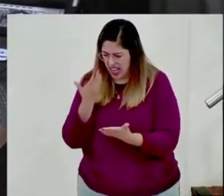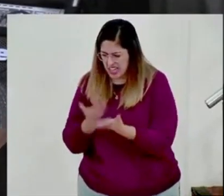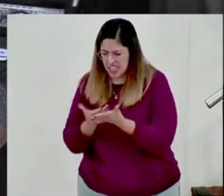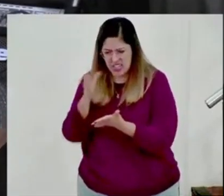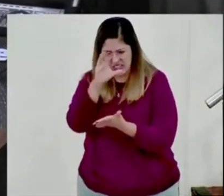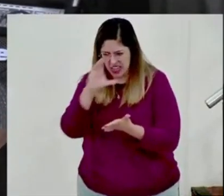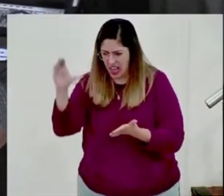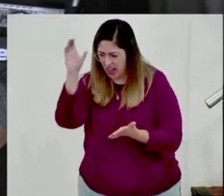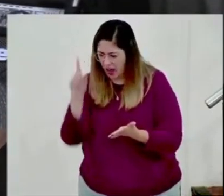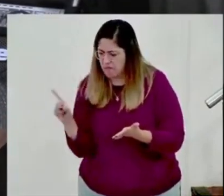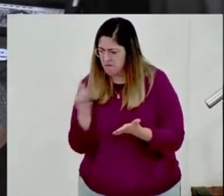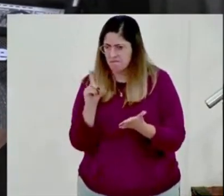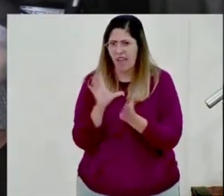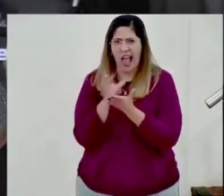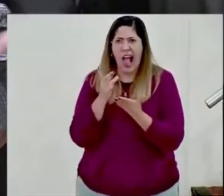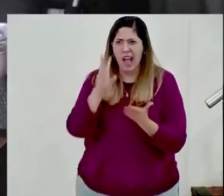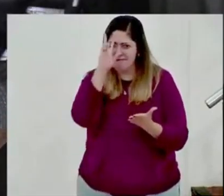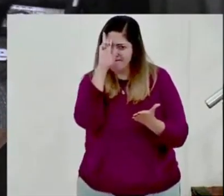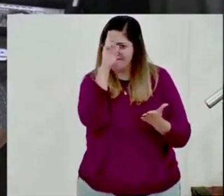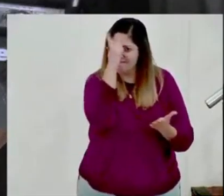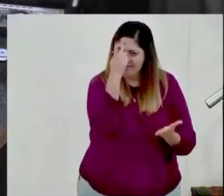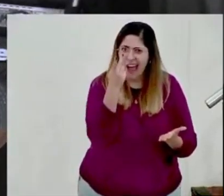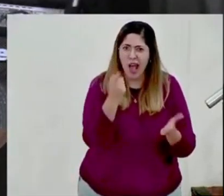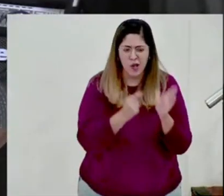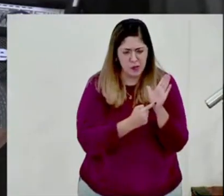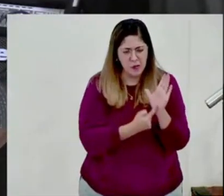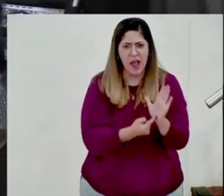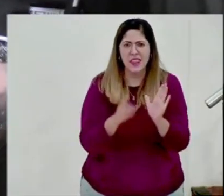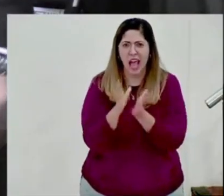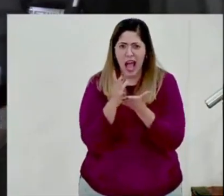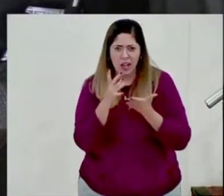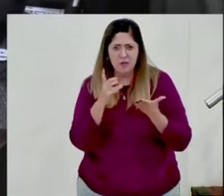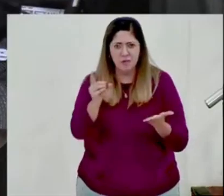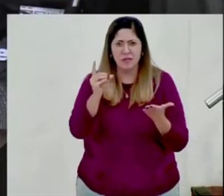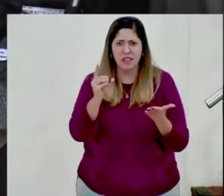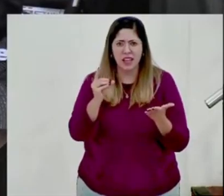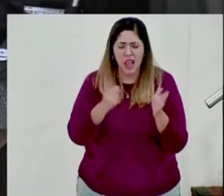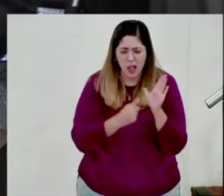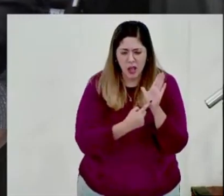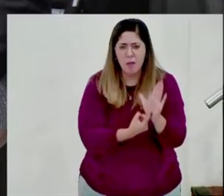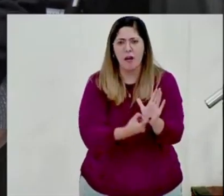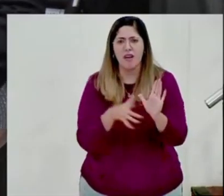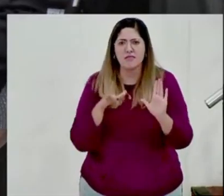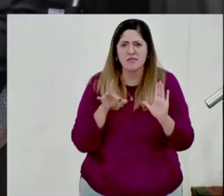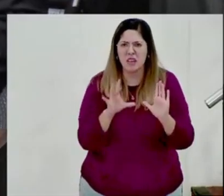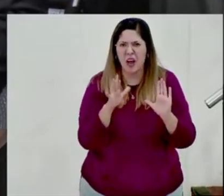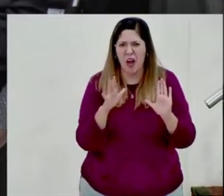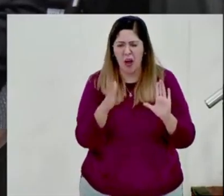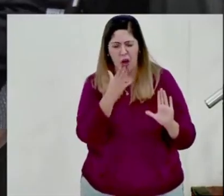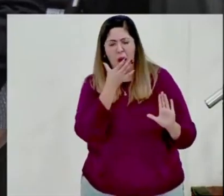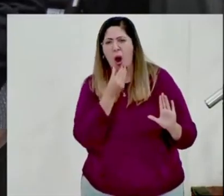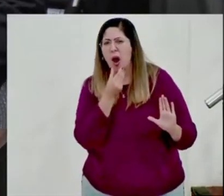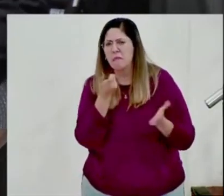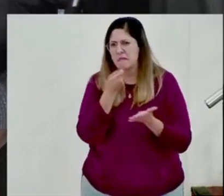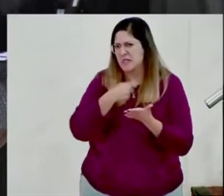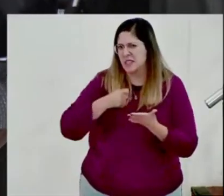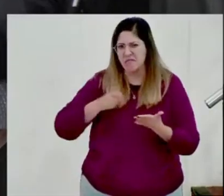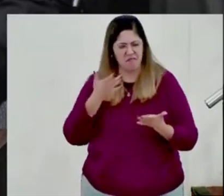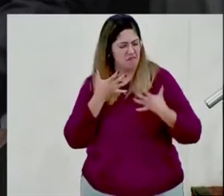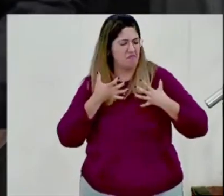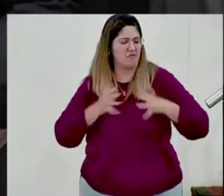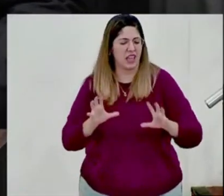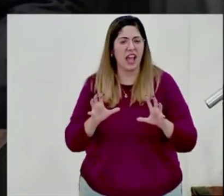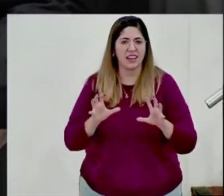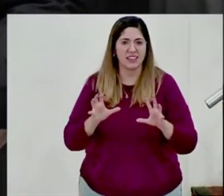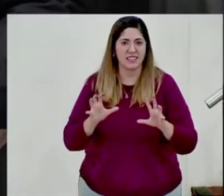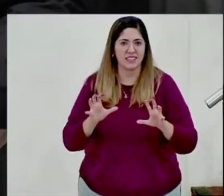pela Bíblia. E se você não apontar para mim pela Bíblia, se você apontar para mim apenas decretos humanos, eu não quero saber disso. E ele afirmou isso na